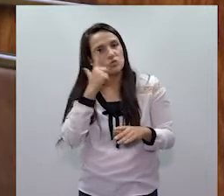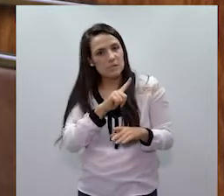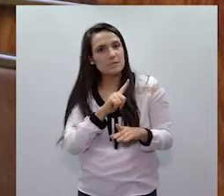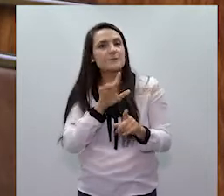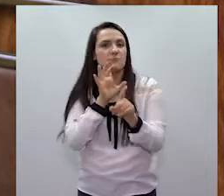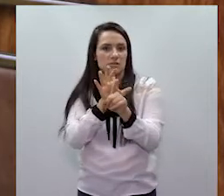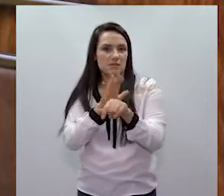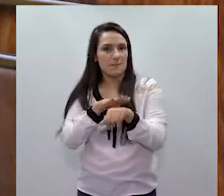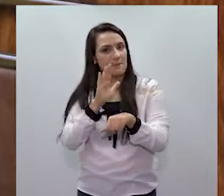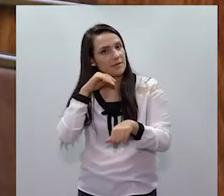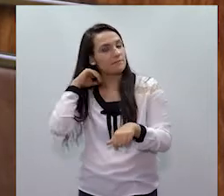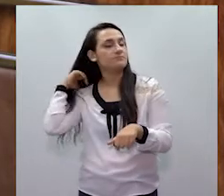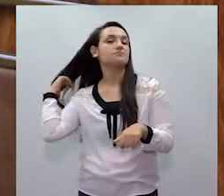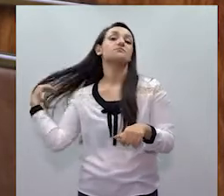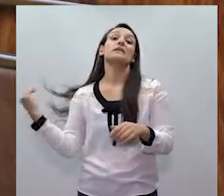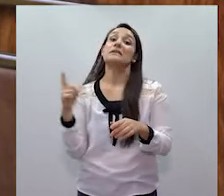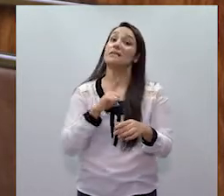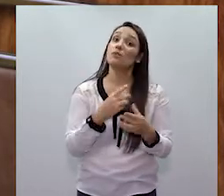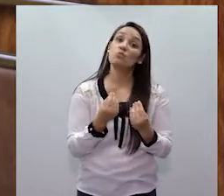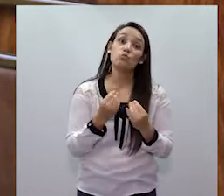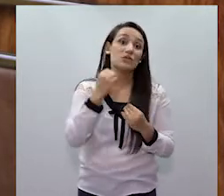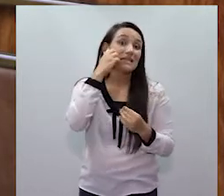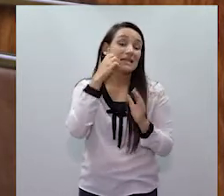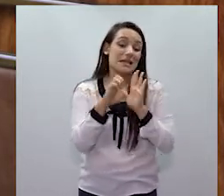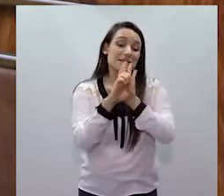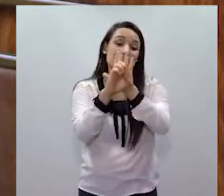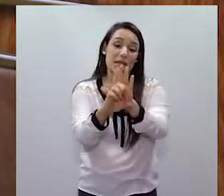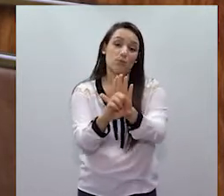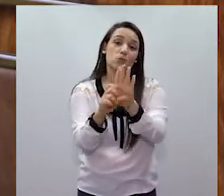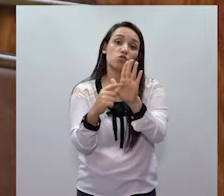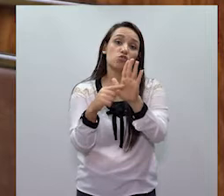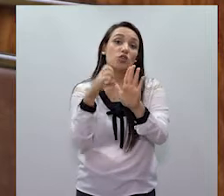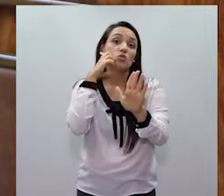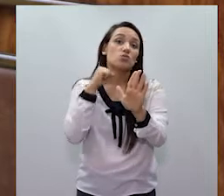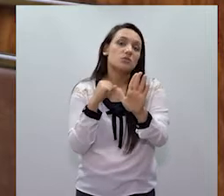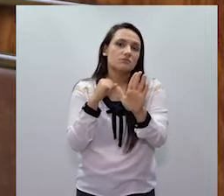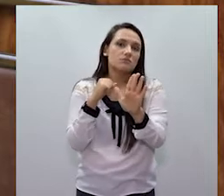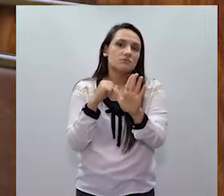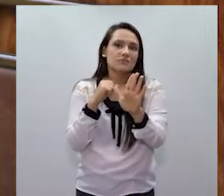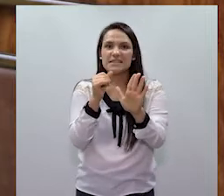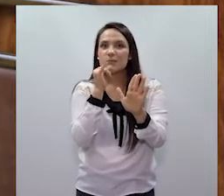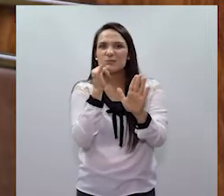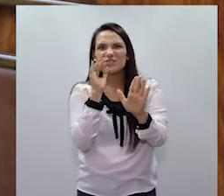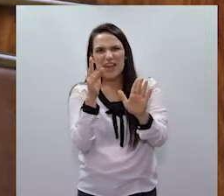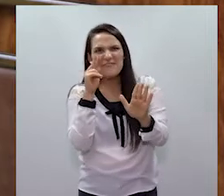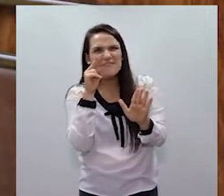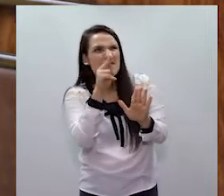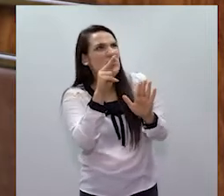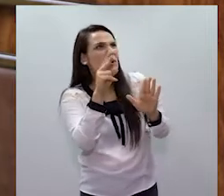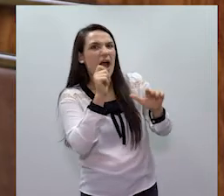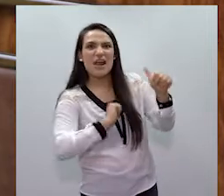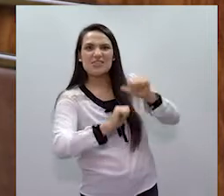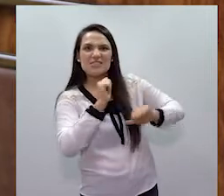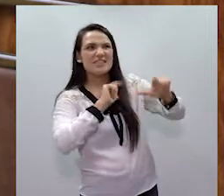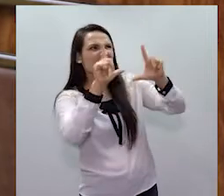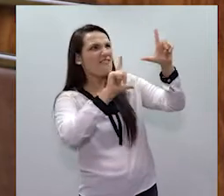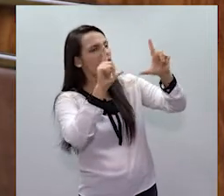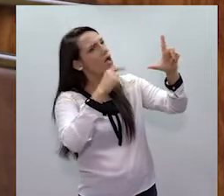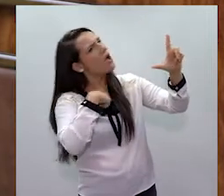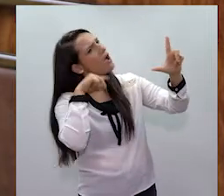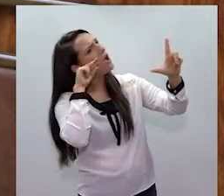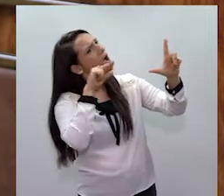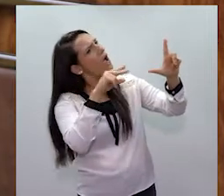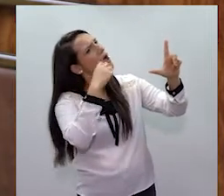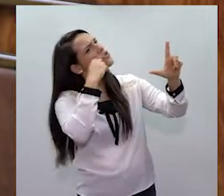vez exemplos mais bem-sucedidos de adoção, desde aqueles casos dos artistas de televisão que a gente conhece,